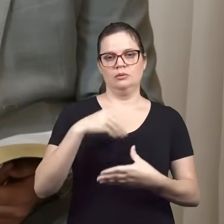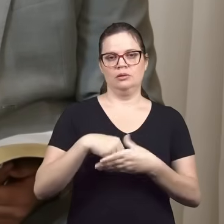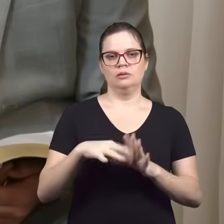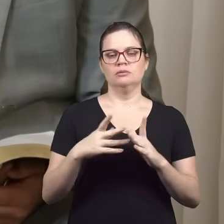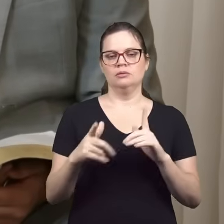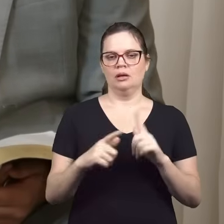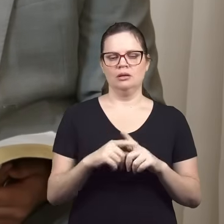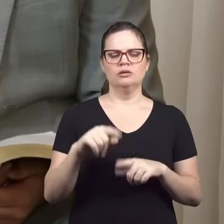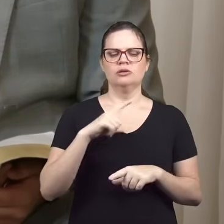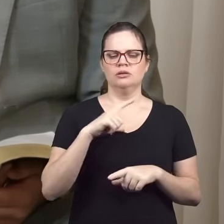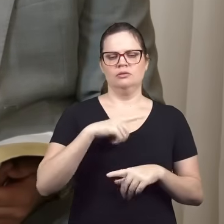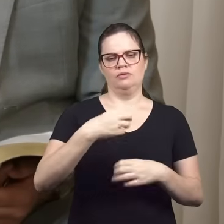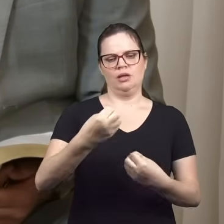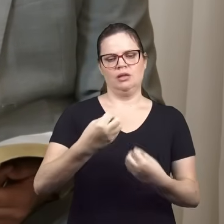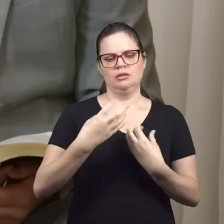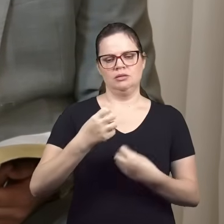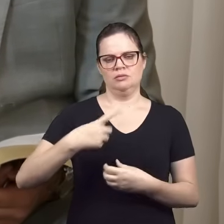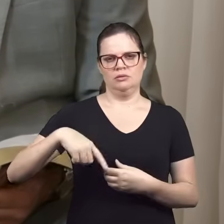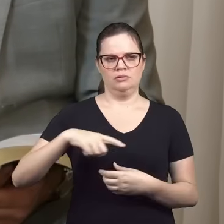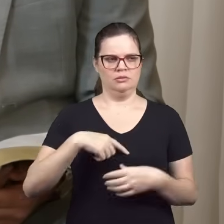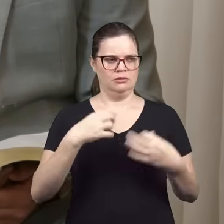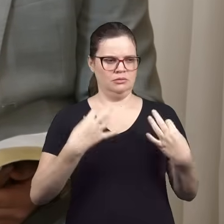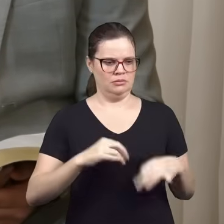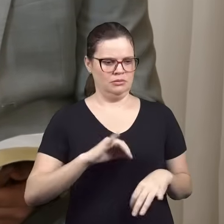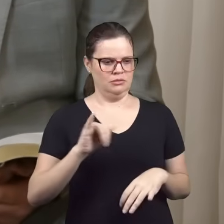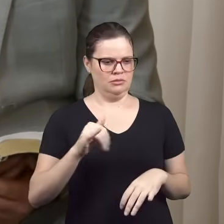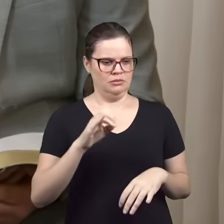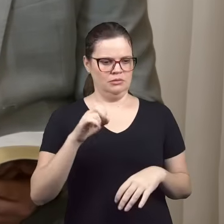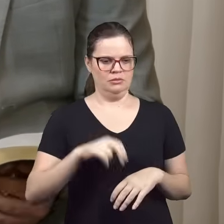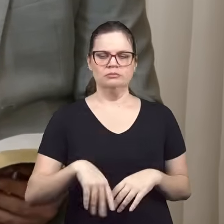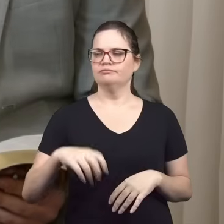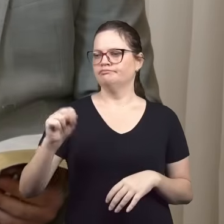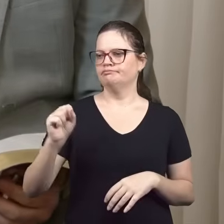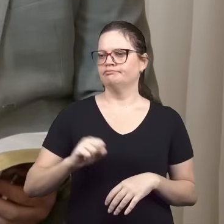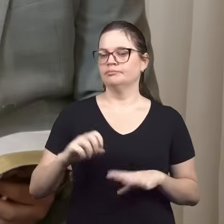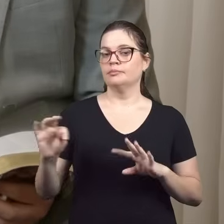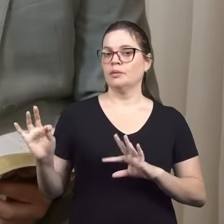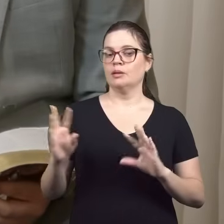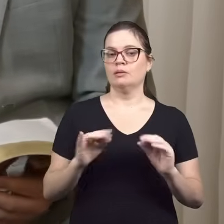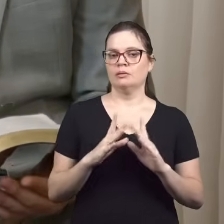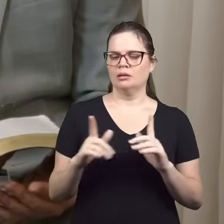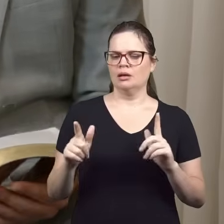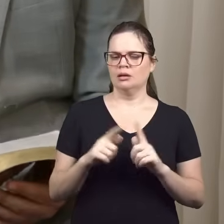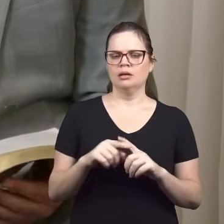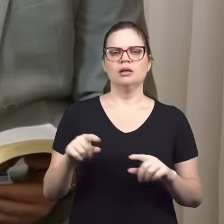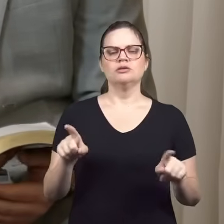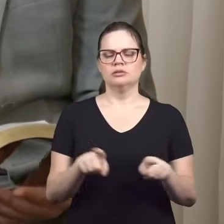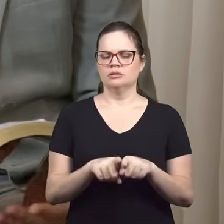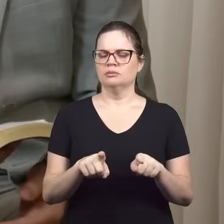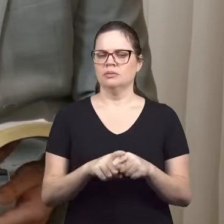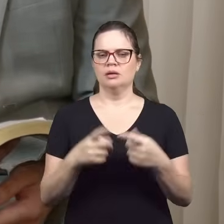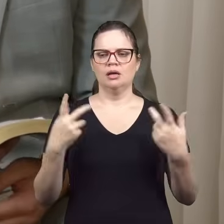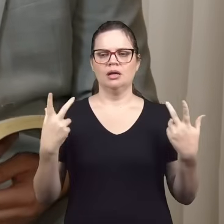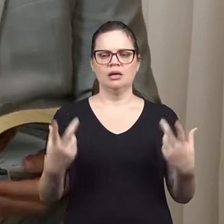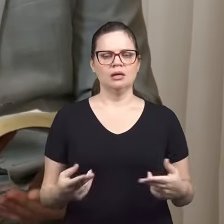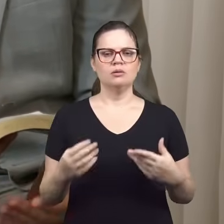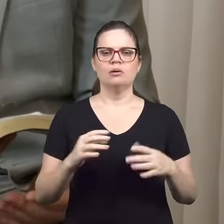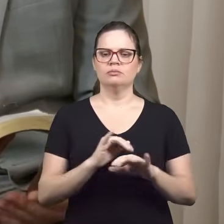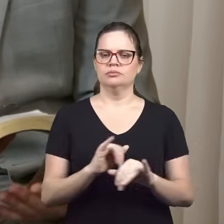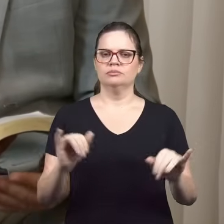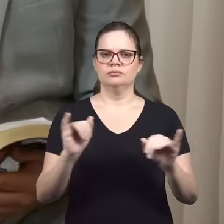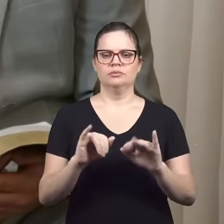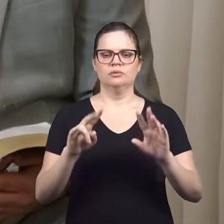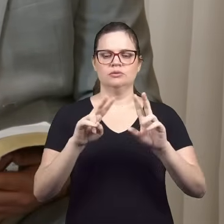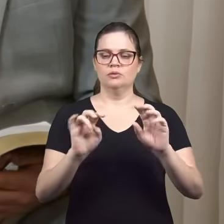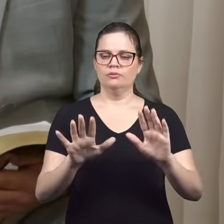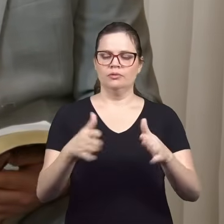nossa educação. É isso mesmo, Jean. Isso. E toda a obra ela é focada nisso, né? Nesse ensino, né? Desde as EBDs, os Manaíns, todas as aulas